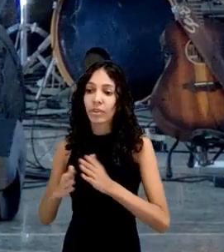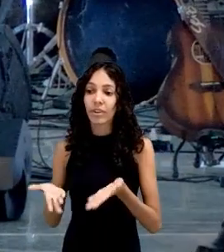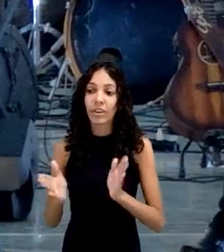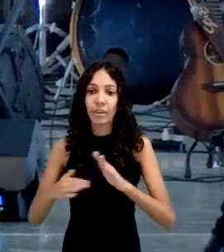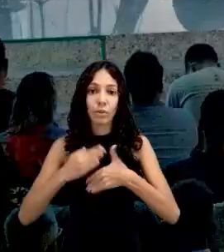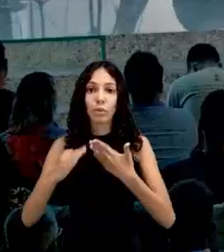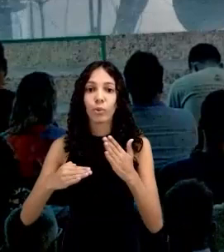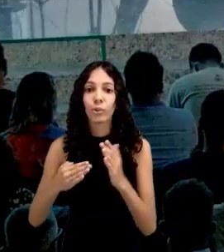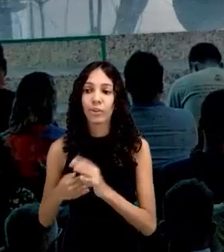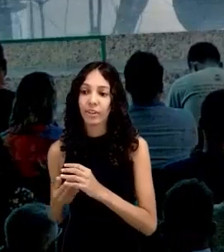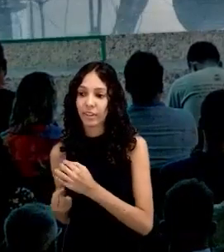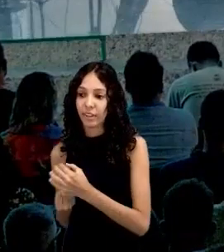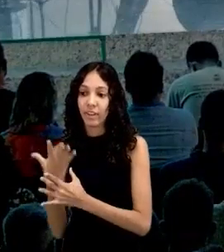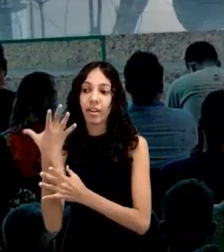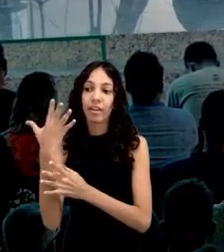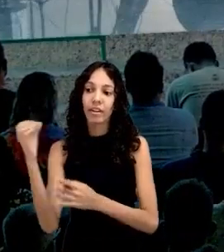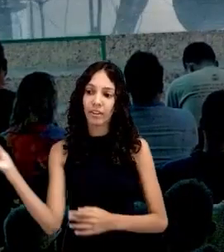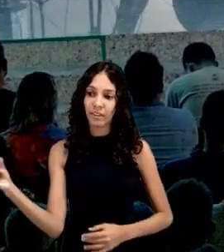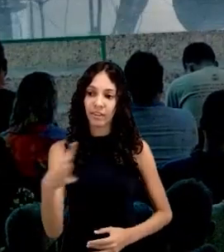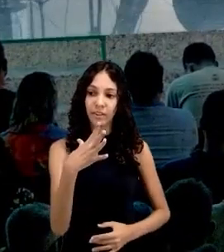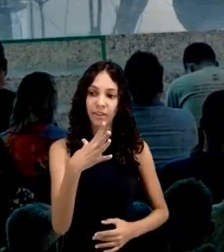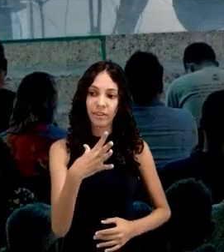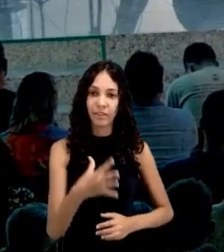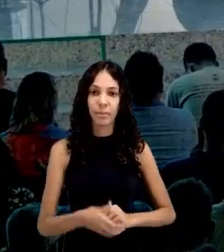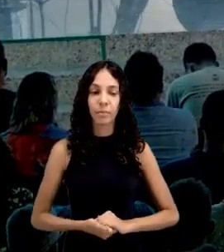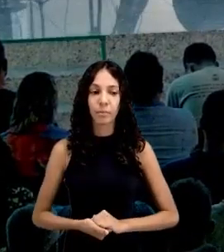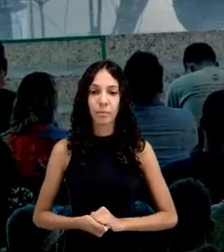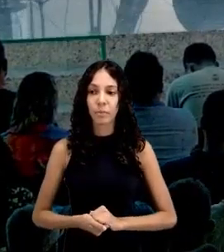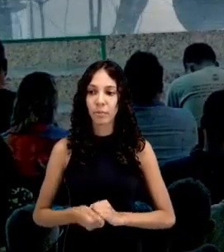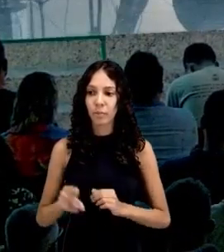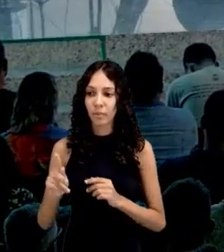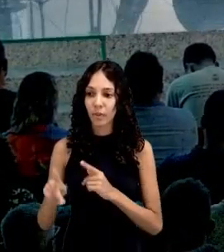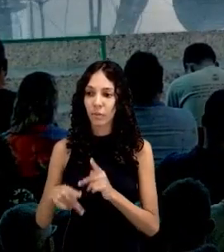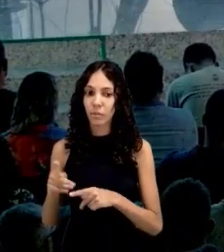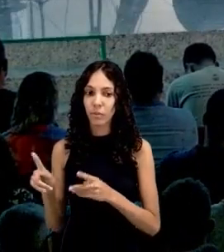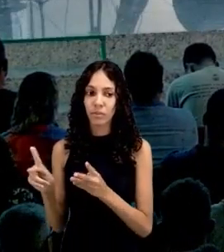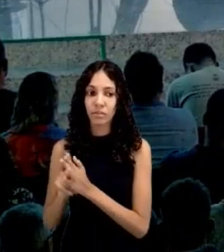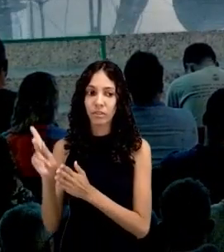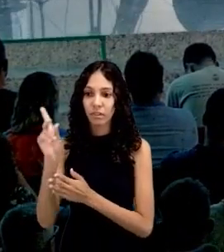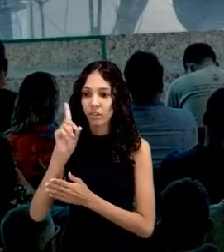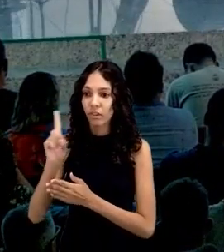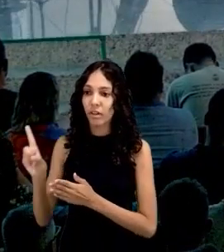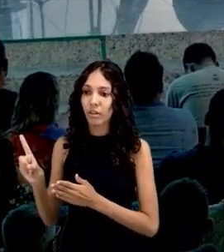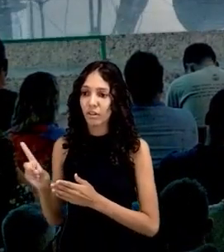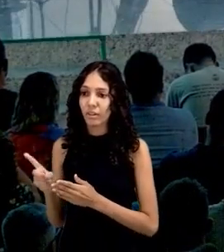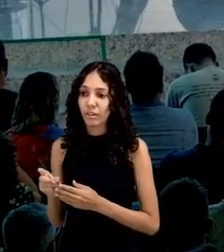Deus, insistirmos em uma vida de pecado, em um estilo de vida que desagrada a Deus.